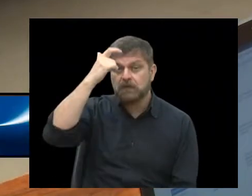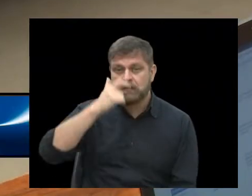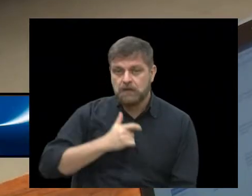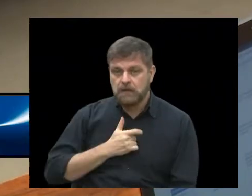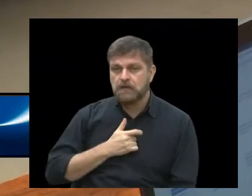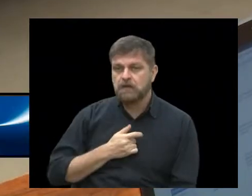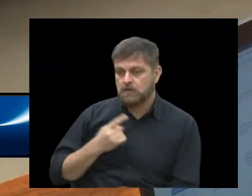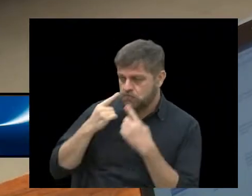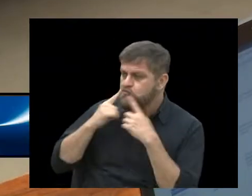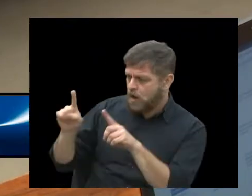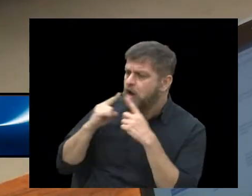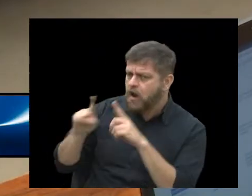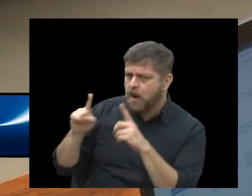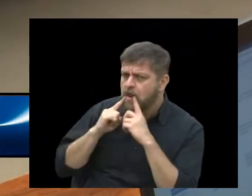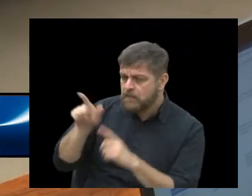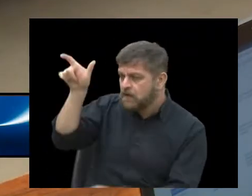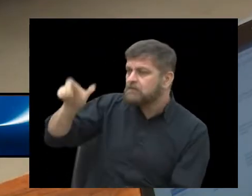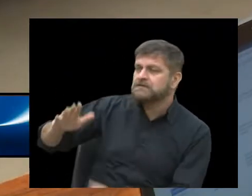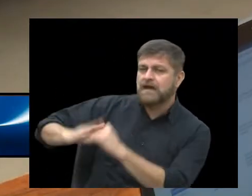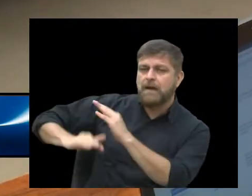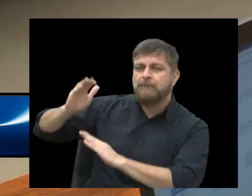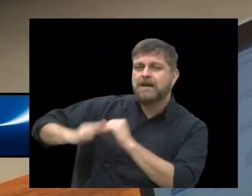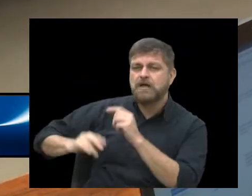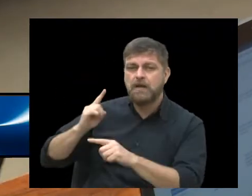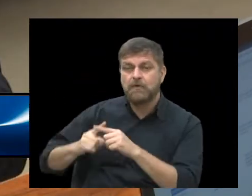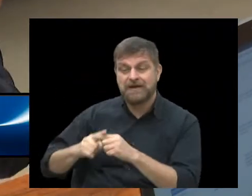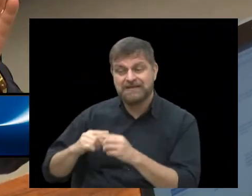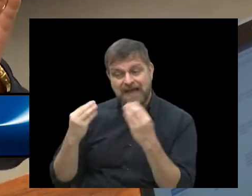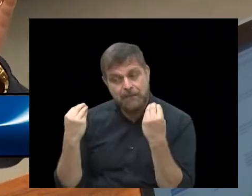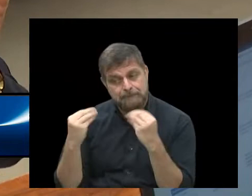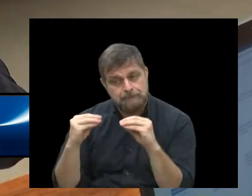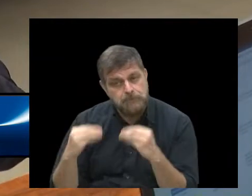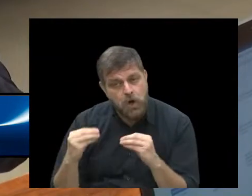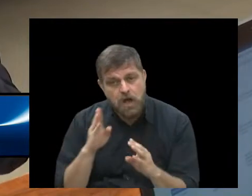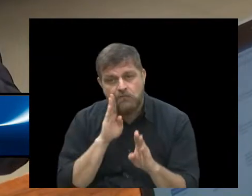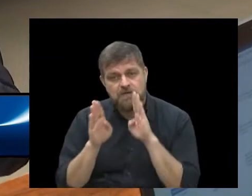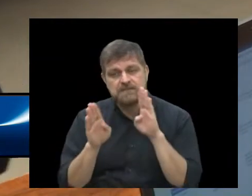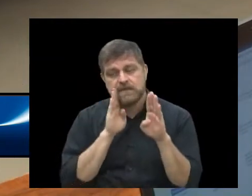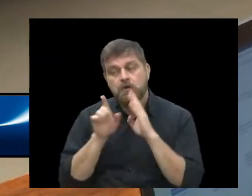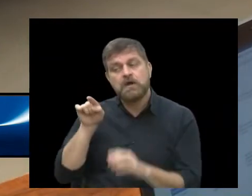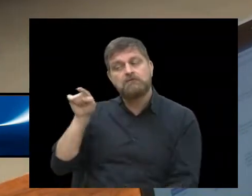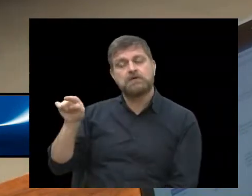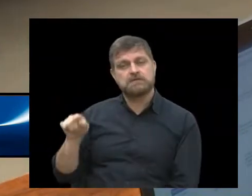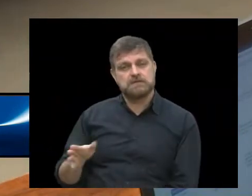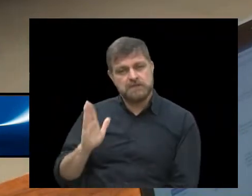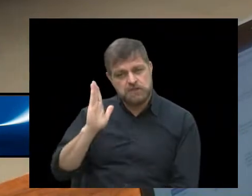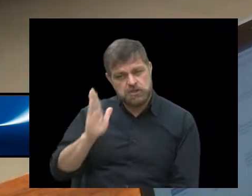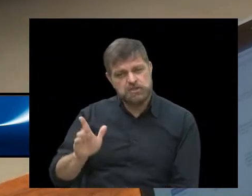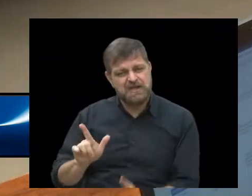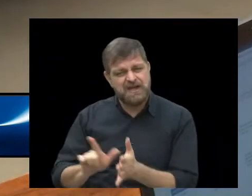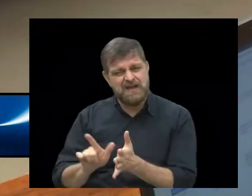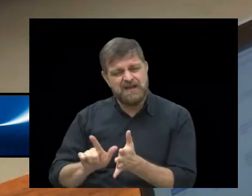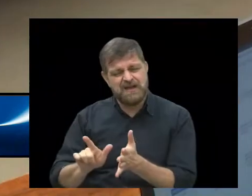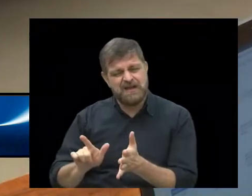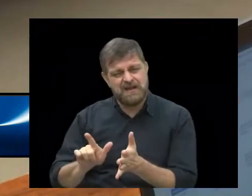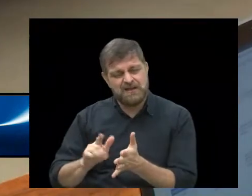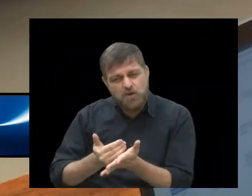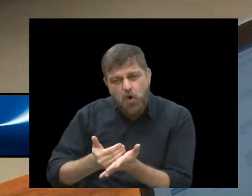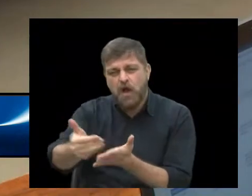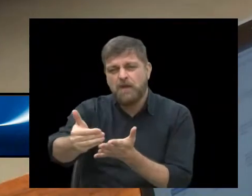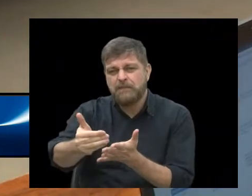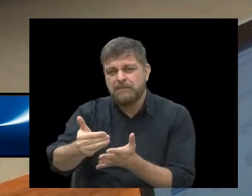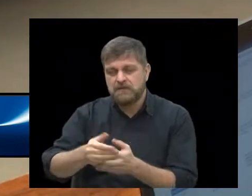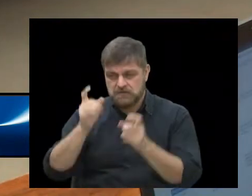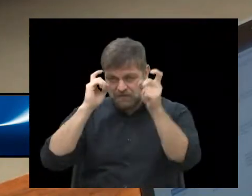que critiquei o senhor por conta daquela postagem que estava... O senhor já, no início